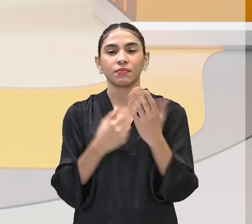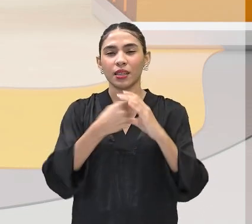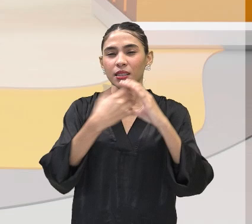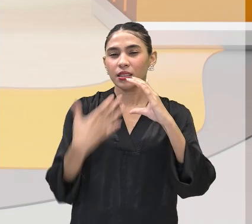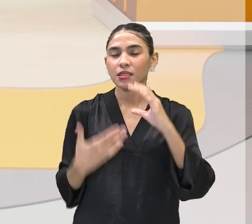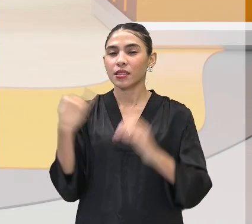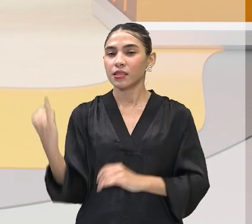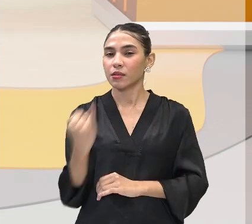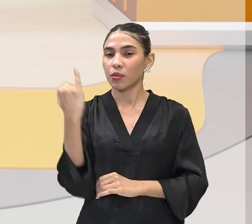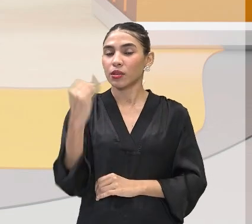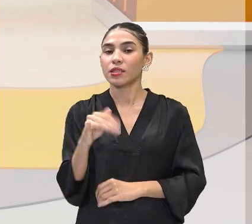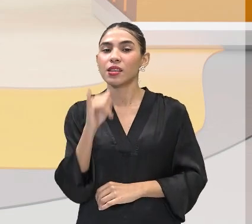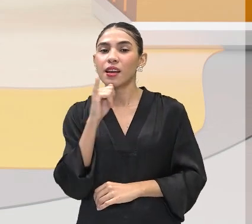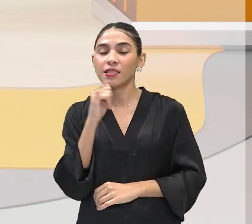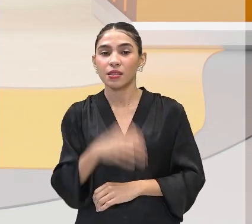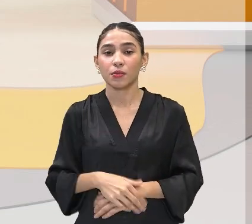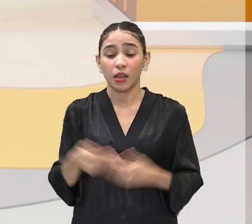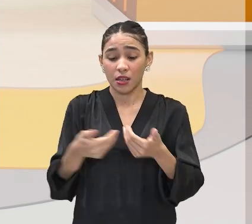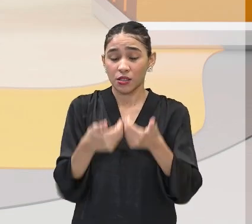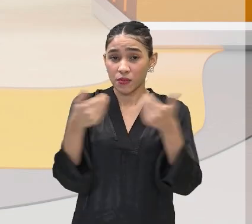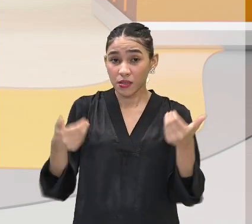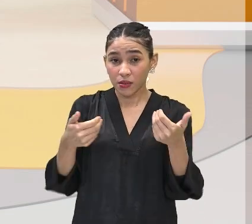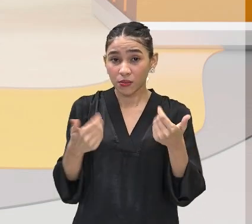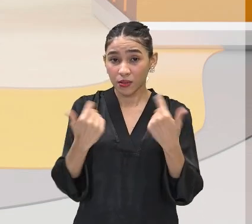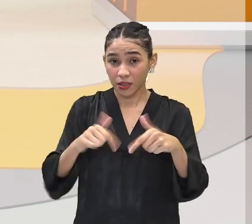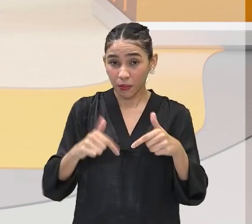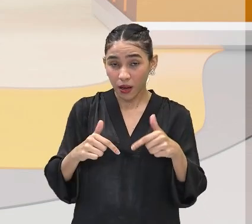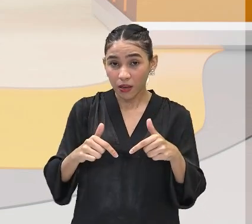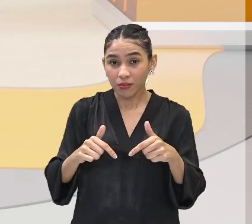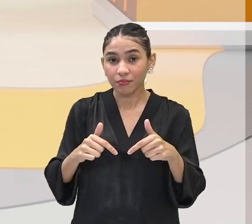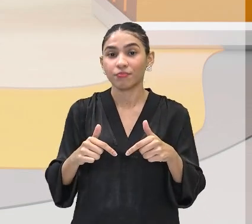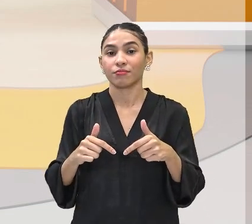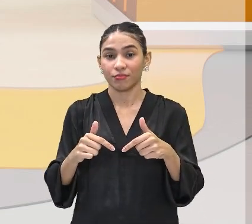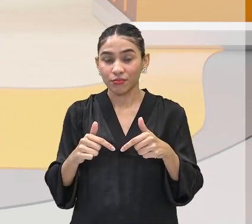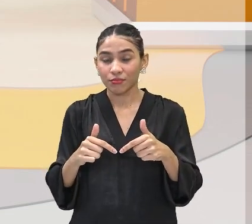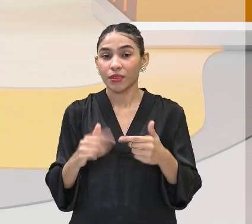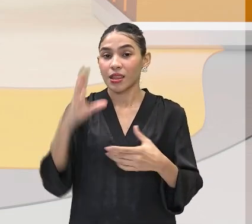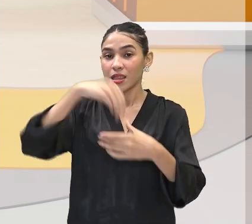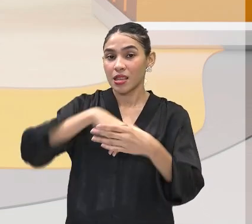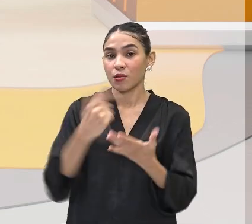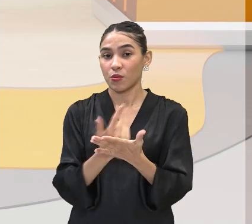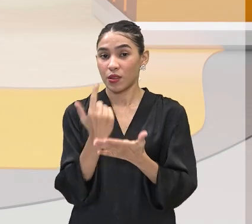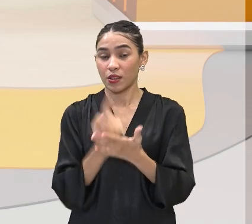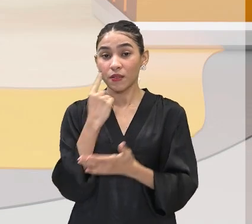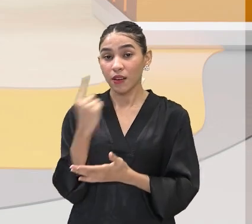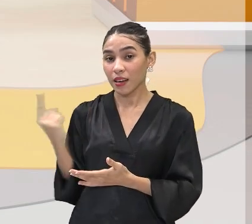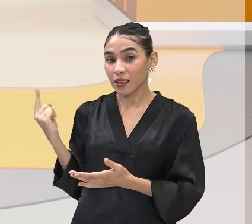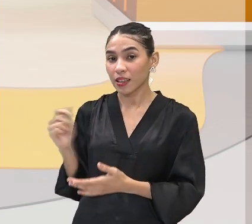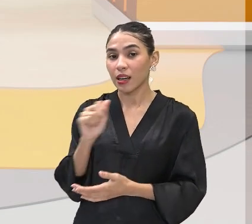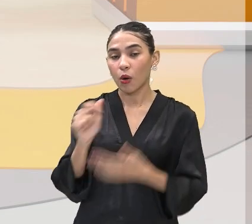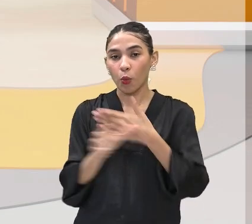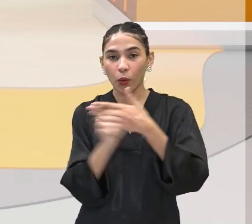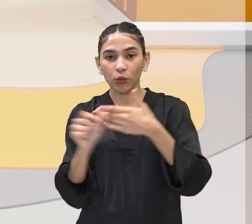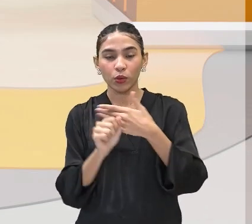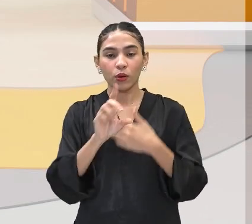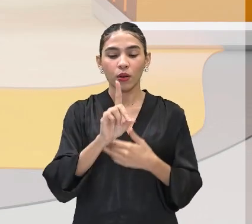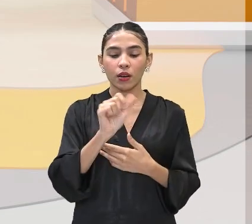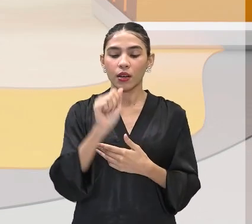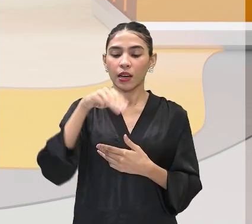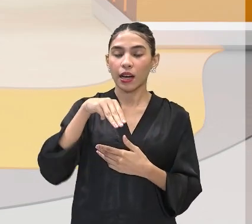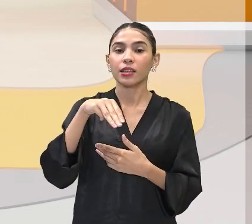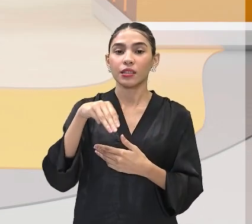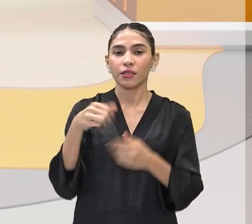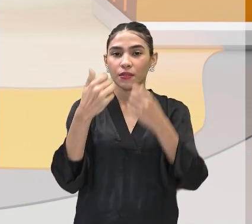como a divisão do trabalho, né? É dentro desse livro que o Adam Smith ele trata